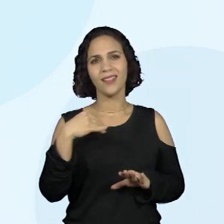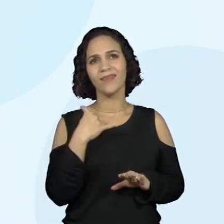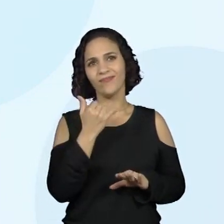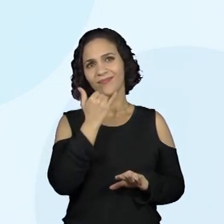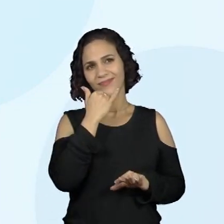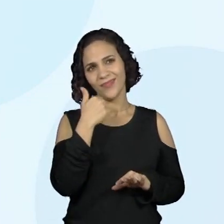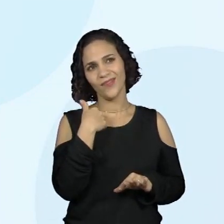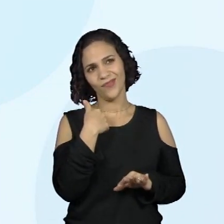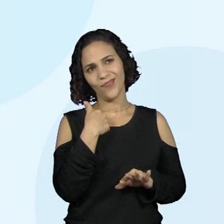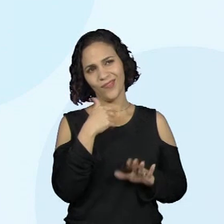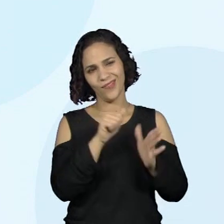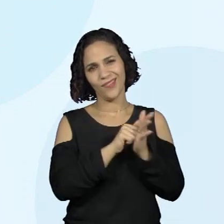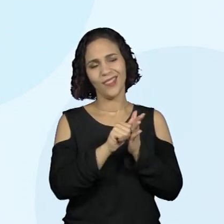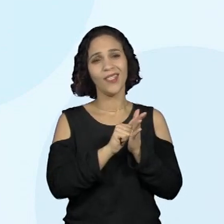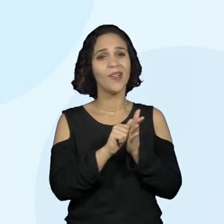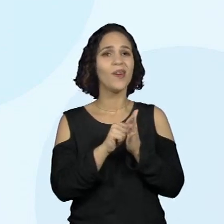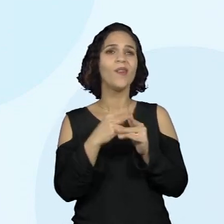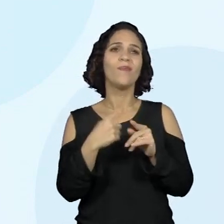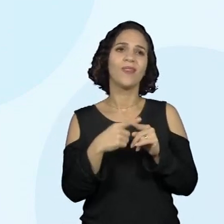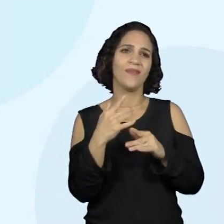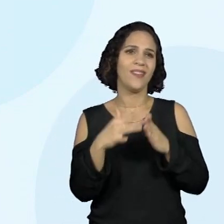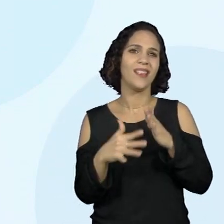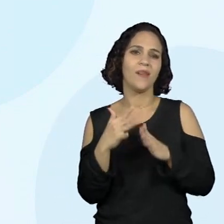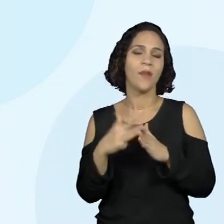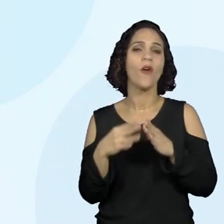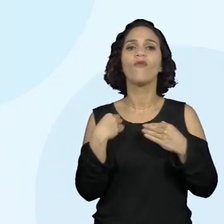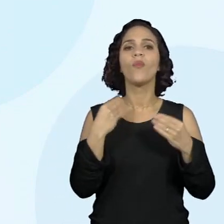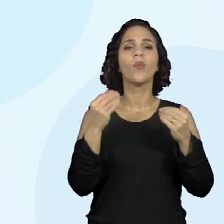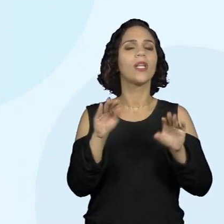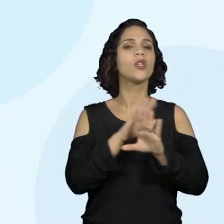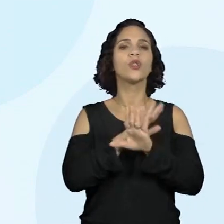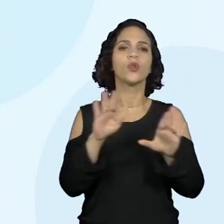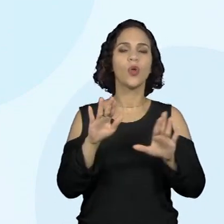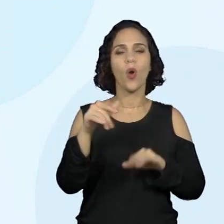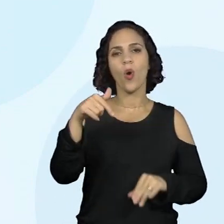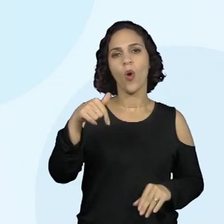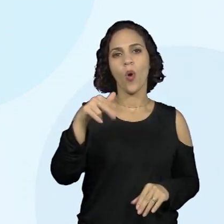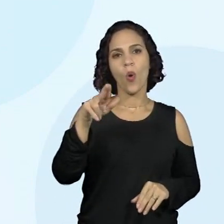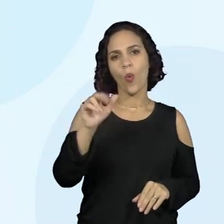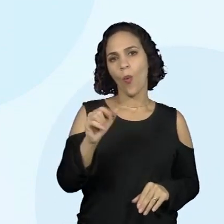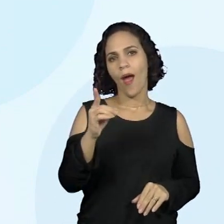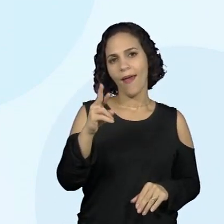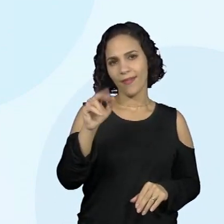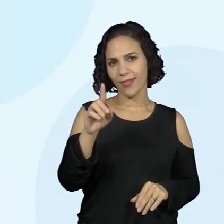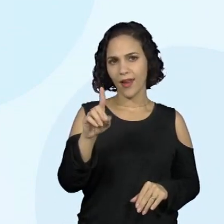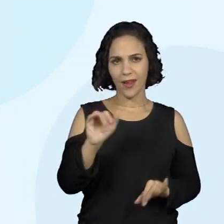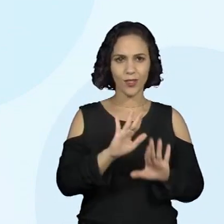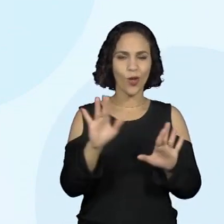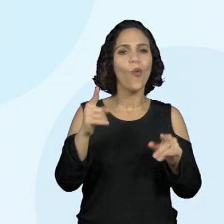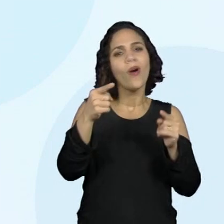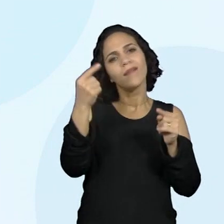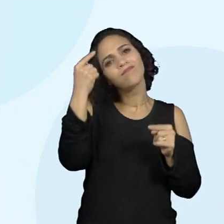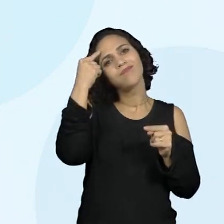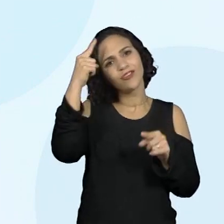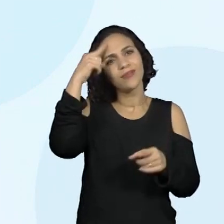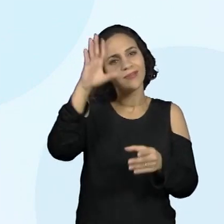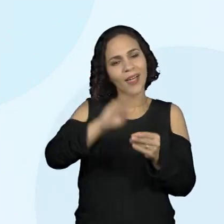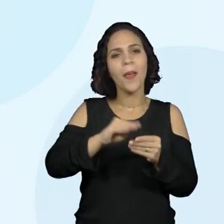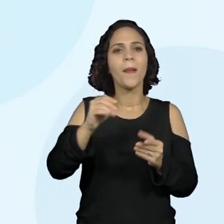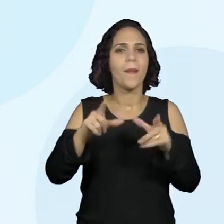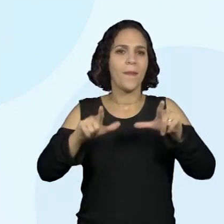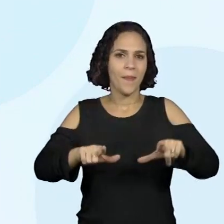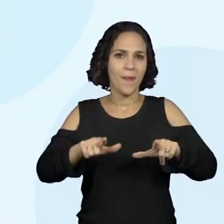corrigir, porque vou colocar apenas quadrada, apenas em relação à base, tá bom? Quadrada,